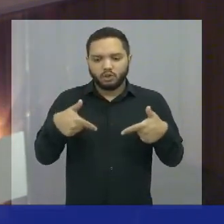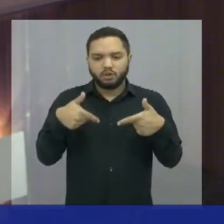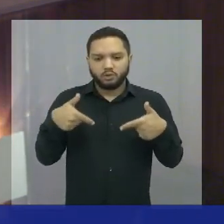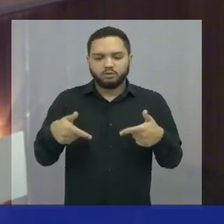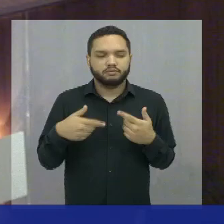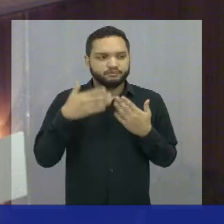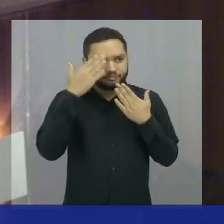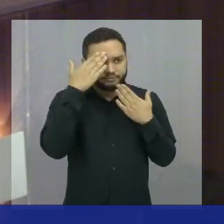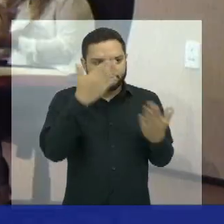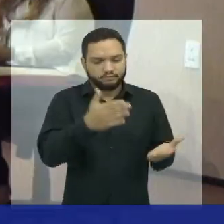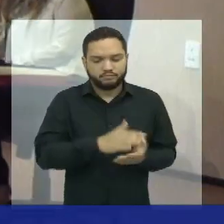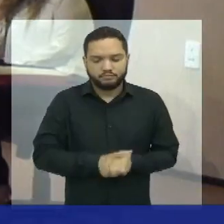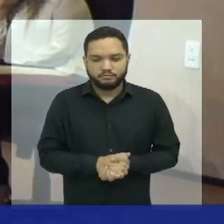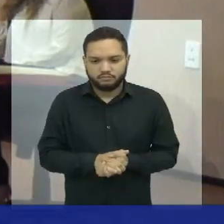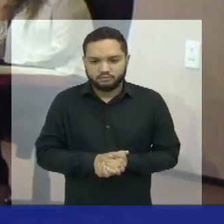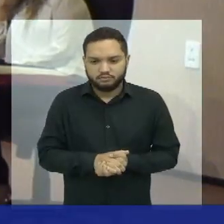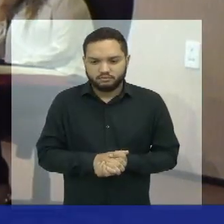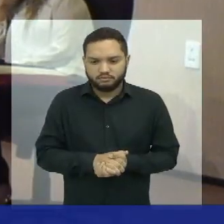Obrigado.